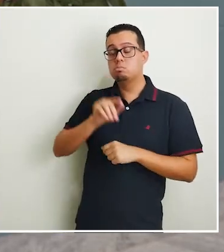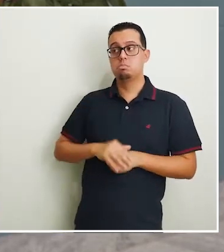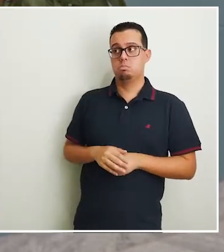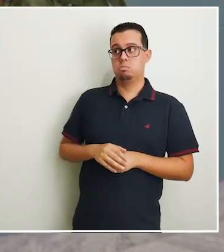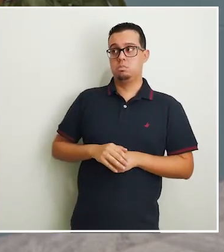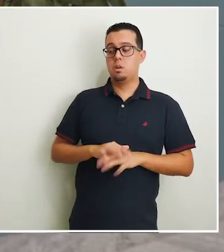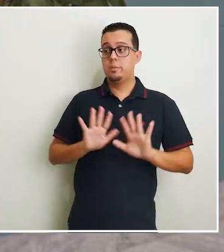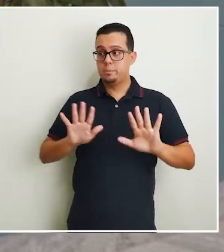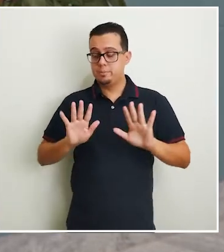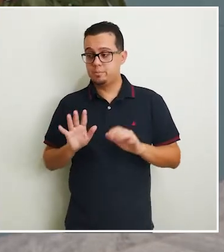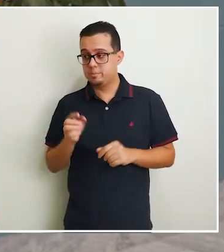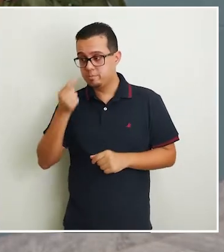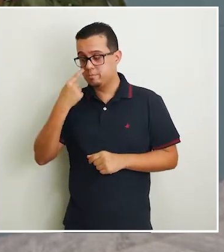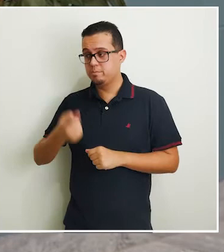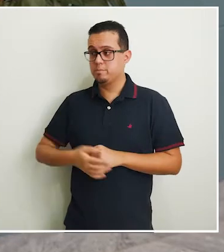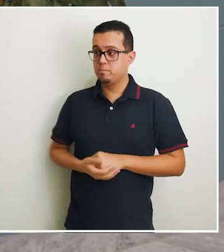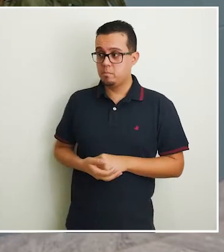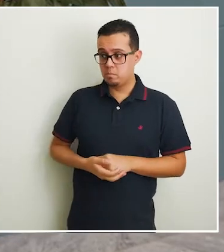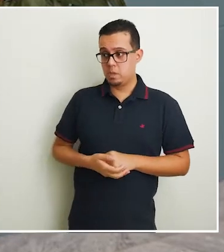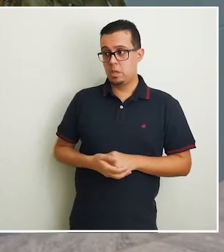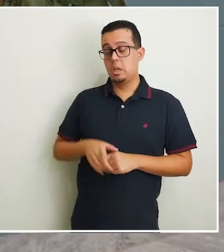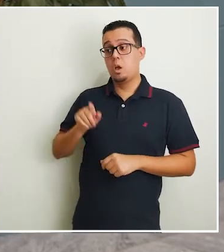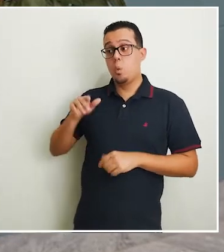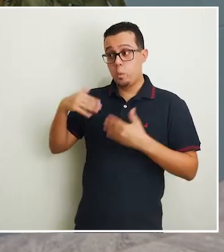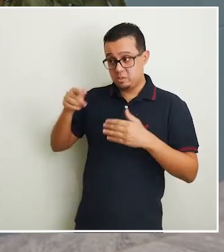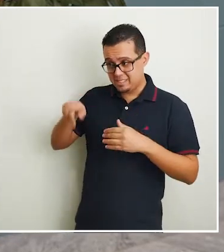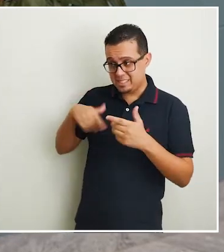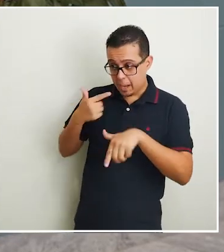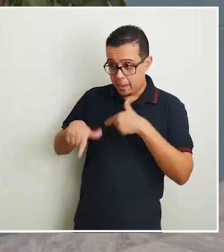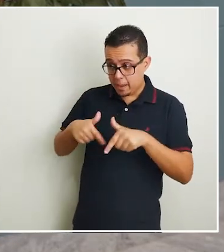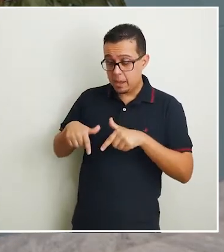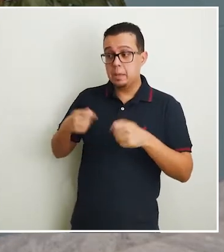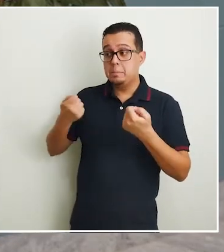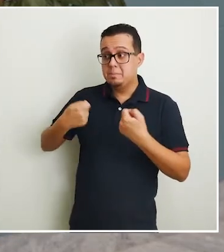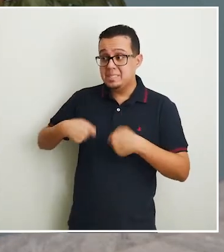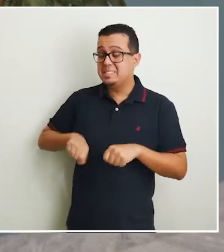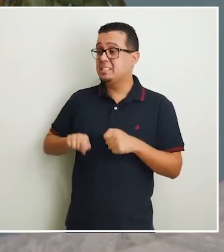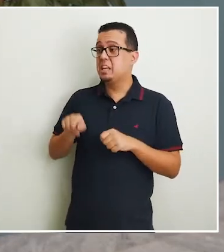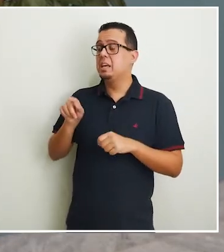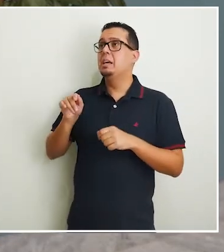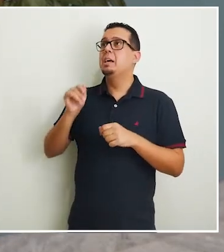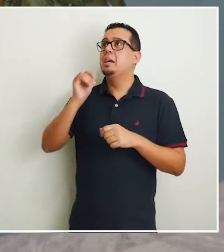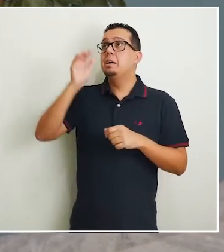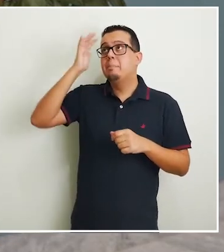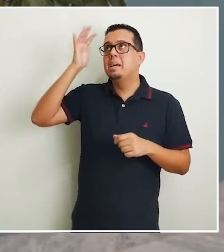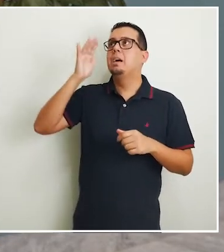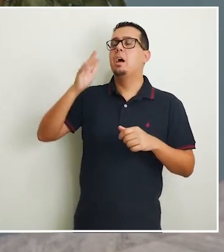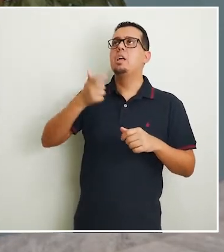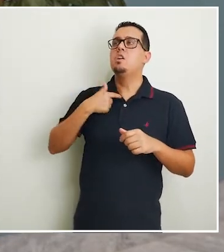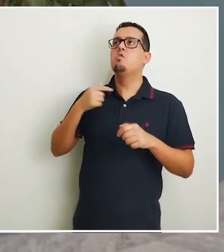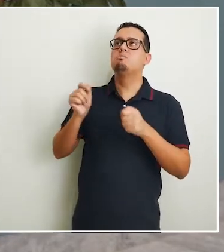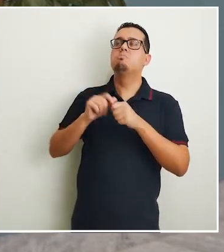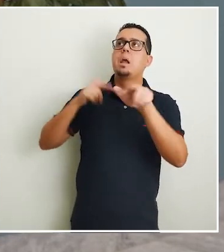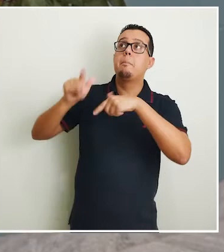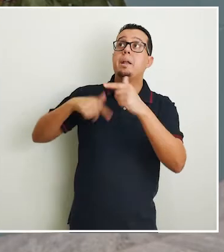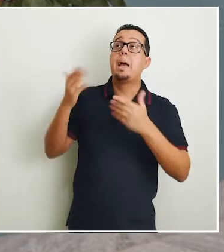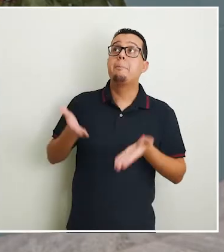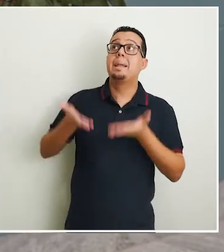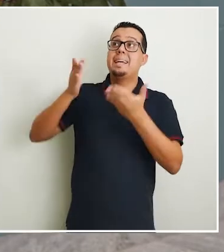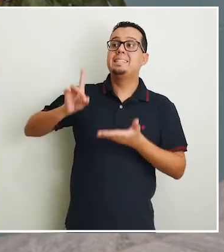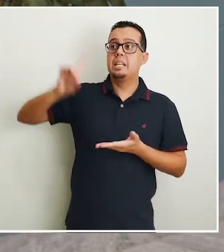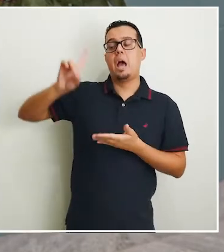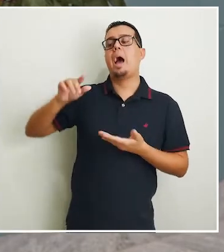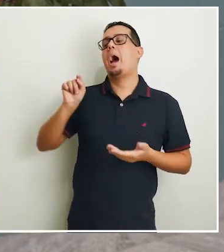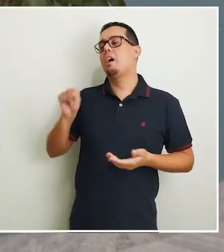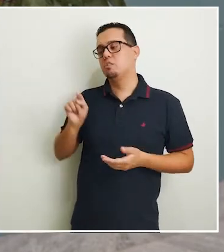determinado momento ele fala assim, quando você fizer o seu trabalho, faça como se você estivesse fazendo para Deus. E você fará o